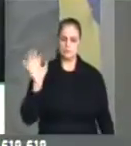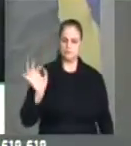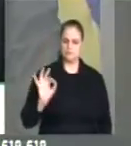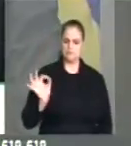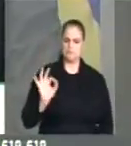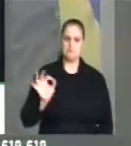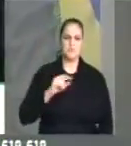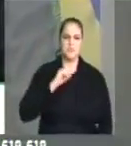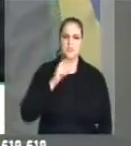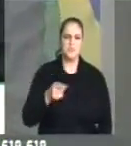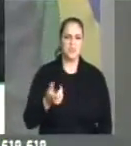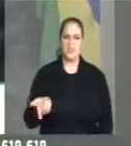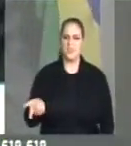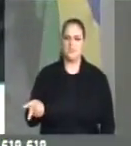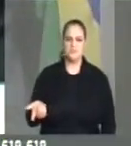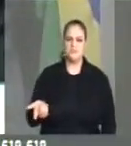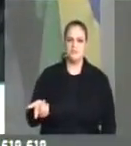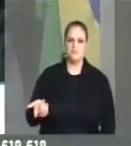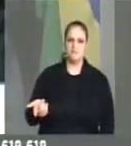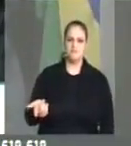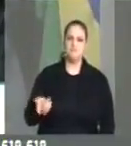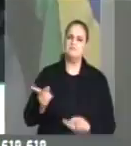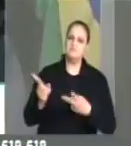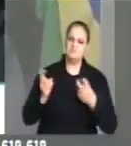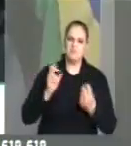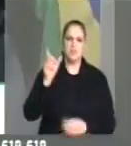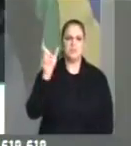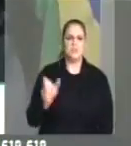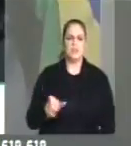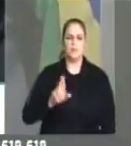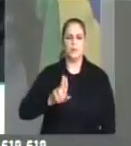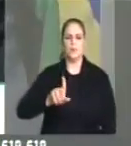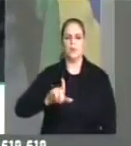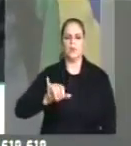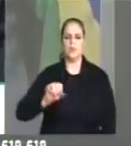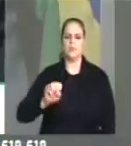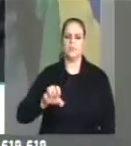A gente via pelos olhos quem ele aprovava ou não.